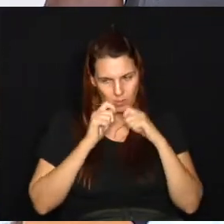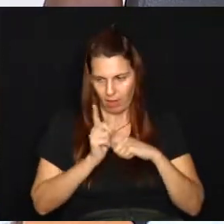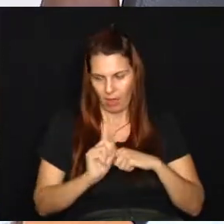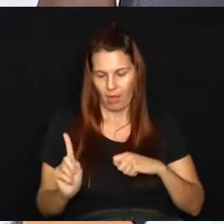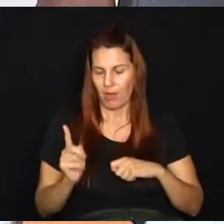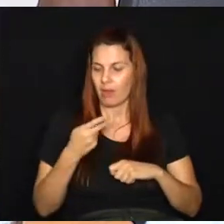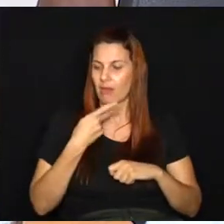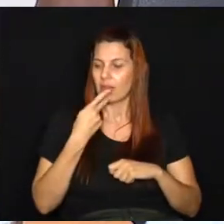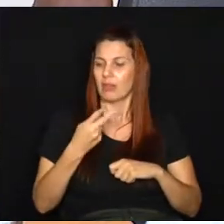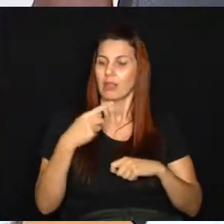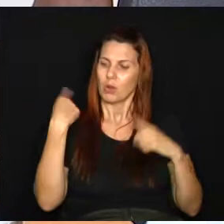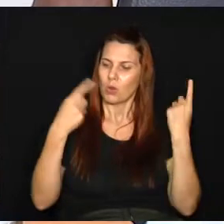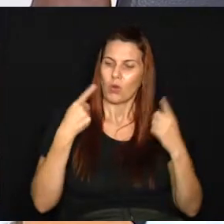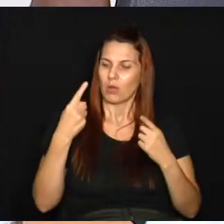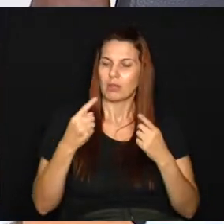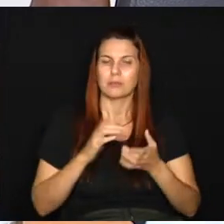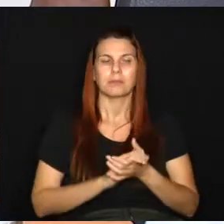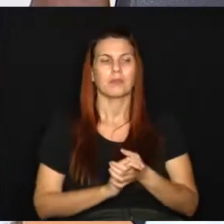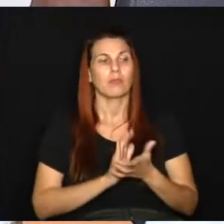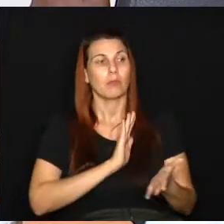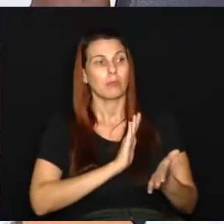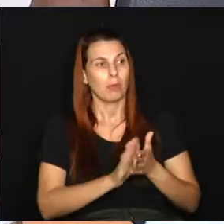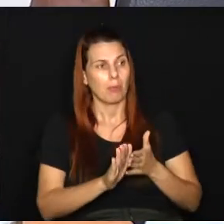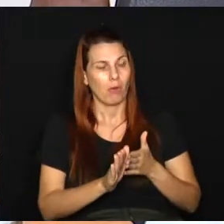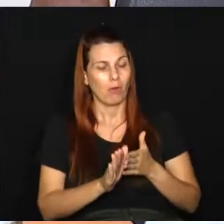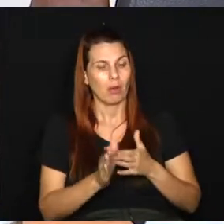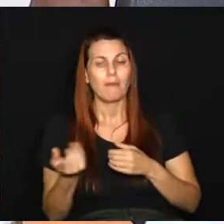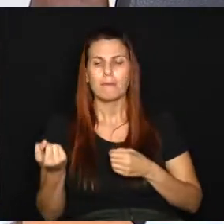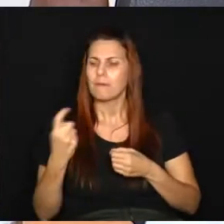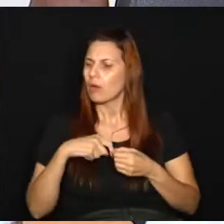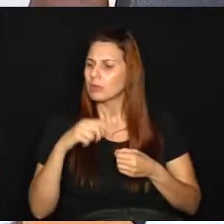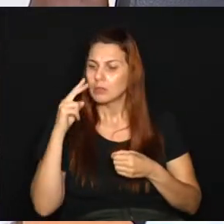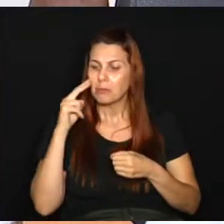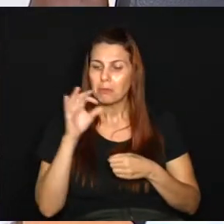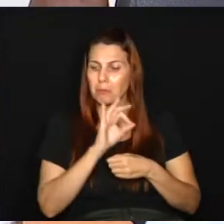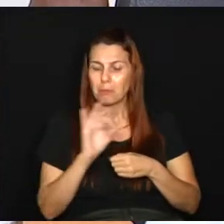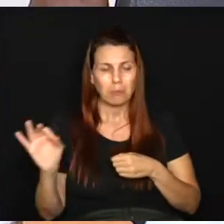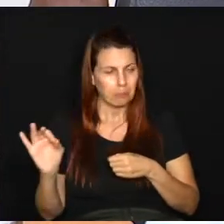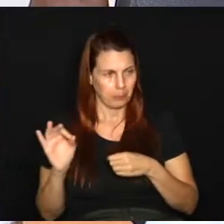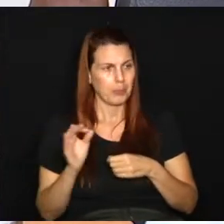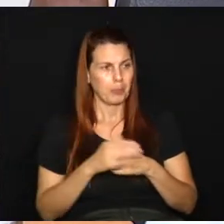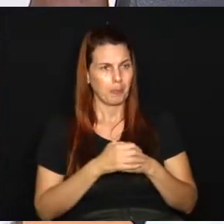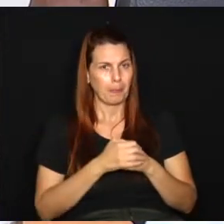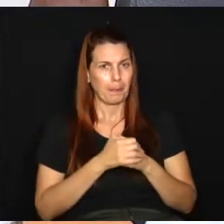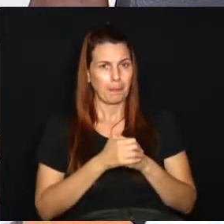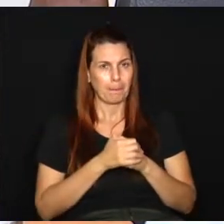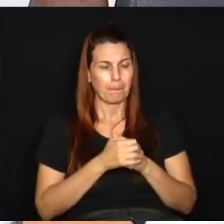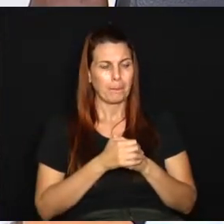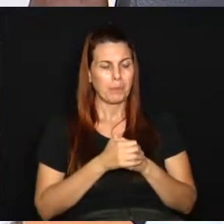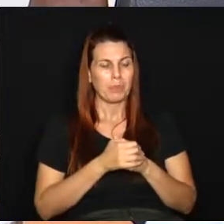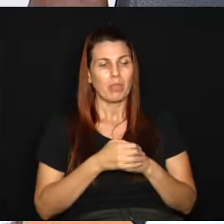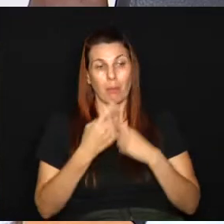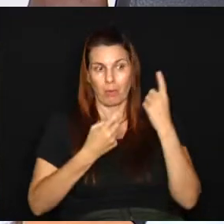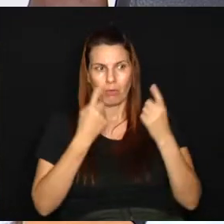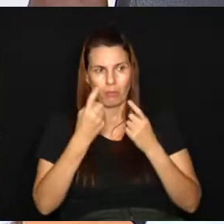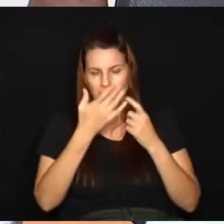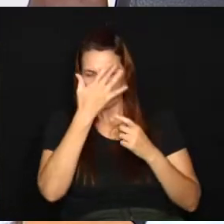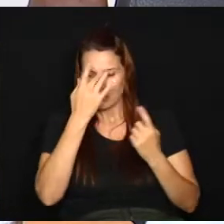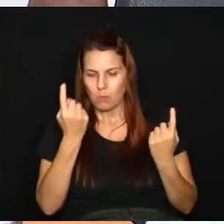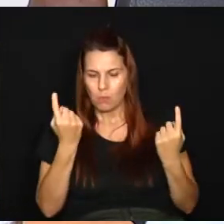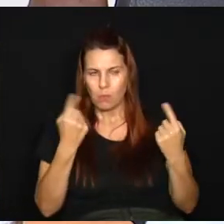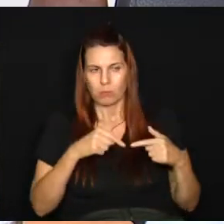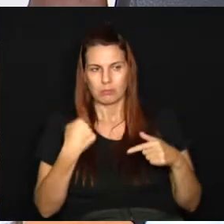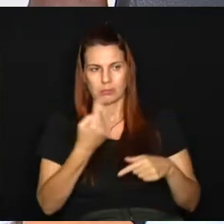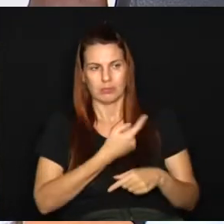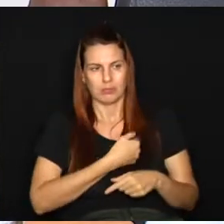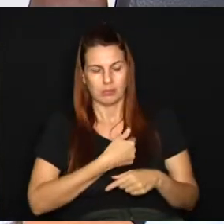gente foi embora e pronto. Aí quando a gente voltou, não vinha mais nem pelo terminal que podia armar alguma coisa contra nós, né? Porque, pelo jeito, os caras